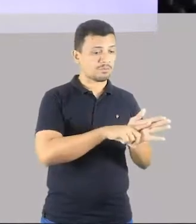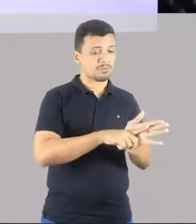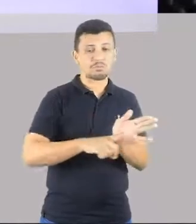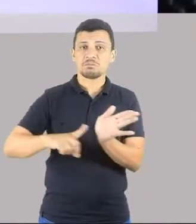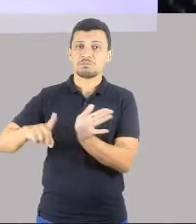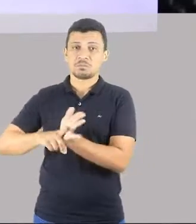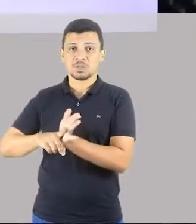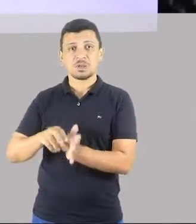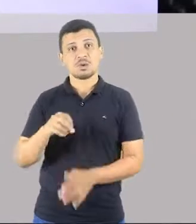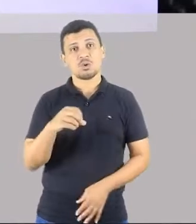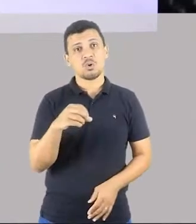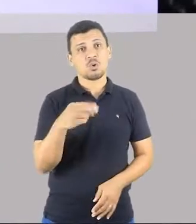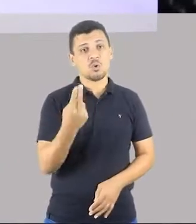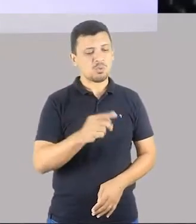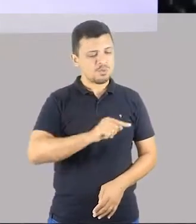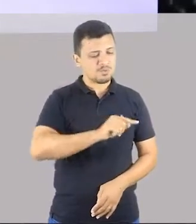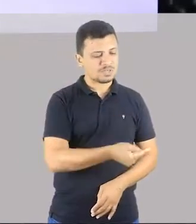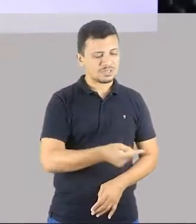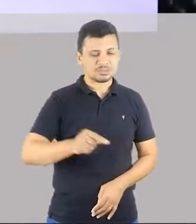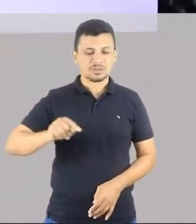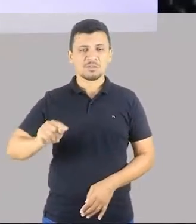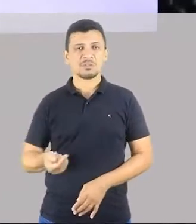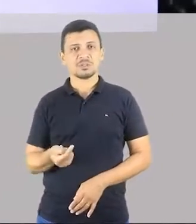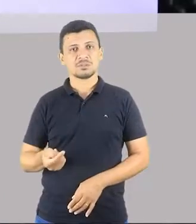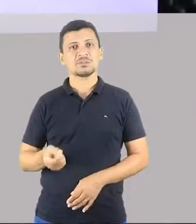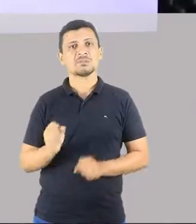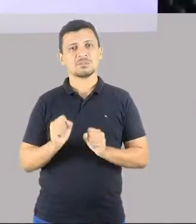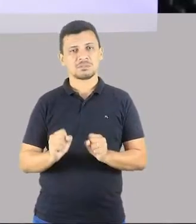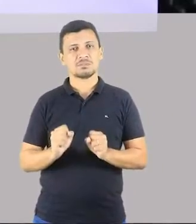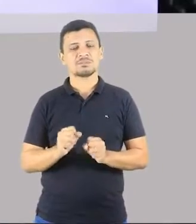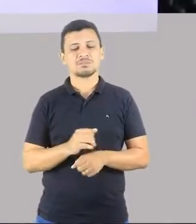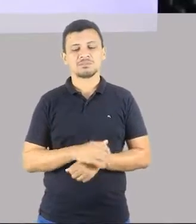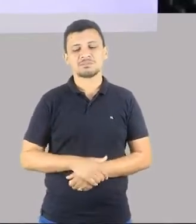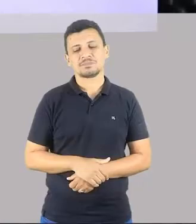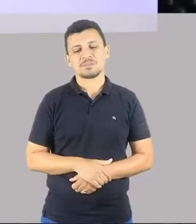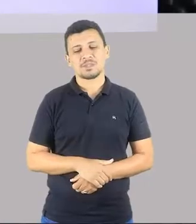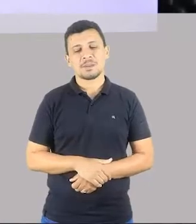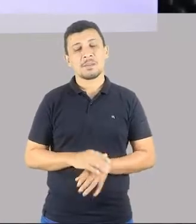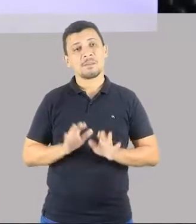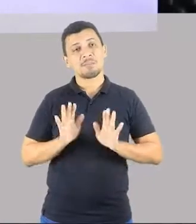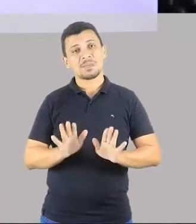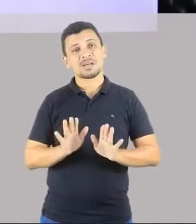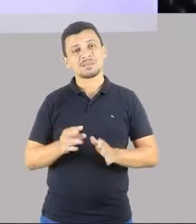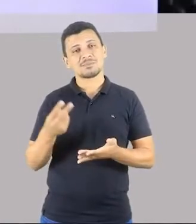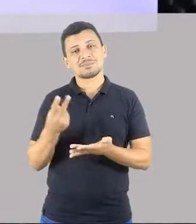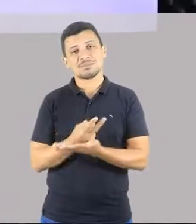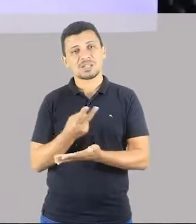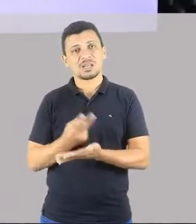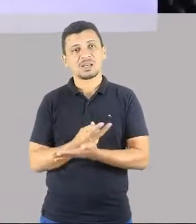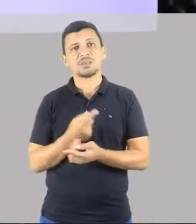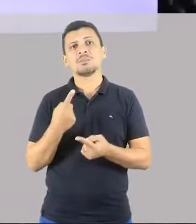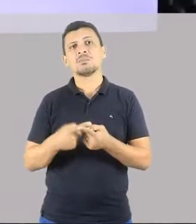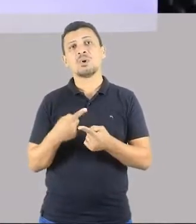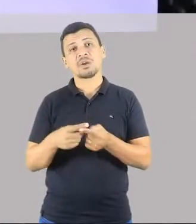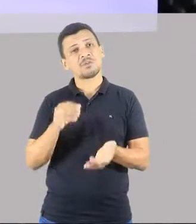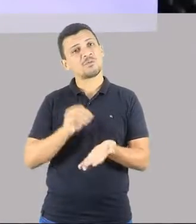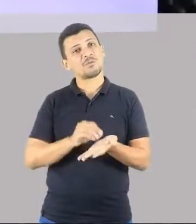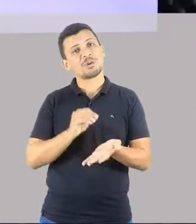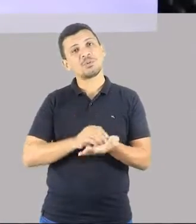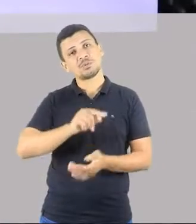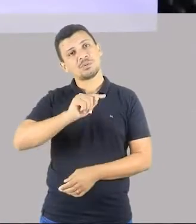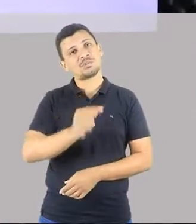travessão. Então, eu também poderia colocar no lugar dessa vírgula travessão, certo? Mas, de qualquer maneira, está errado por quê? Porque faltou uma